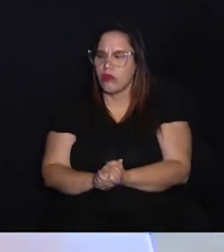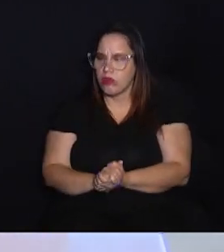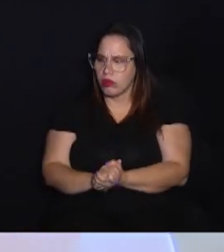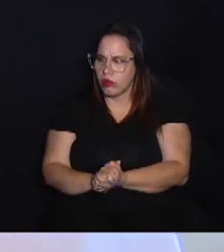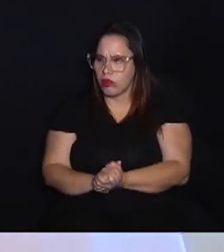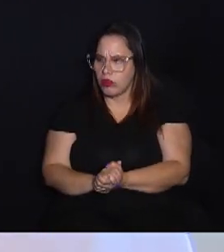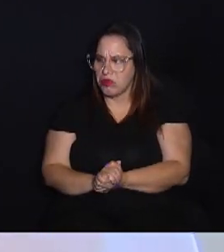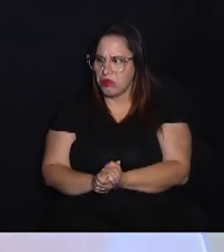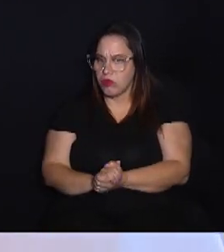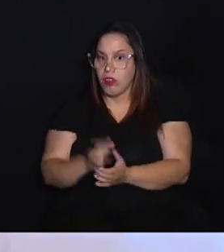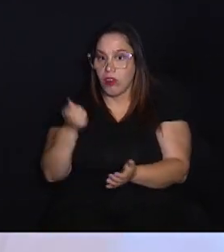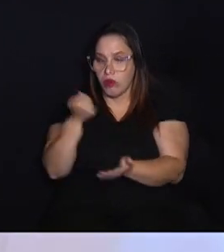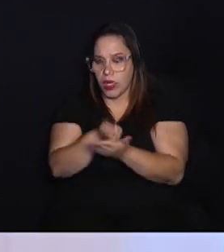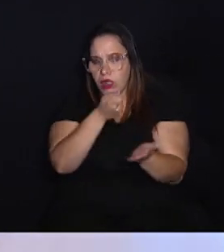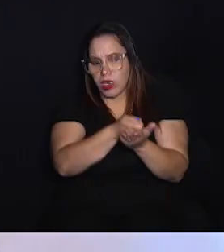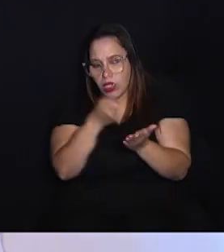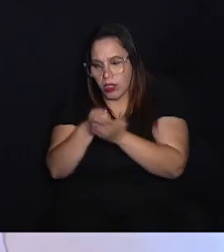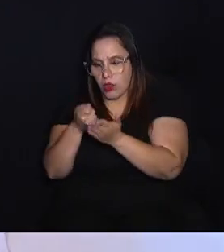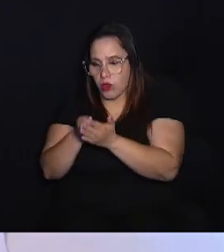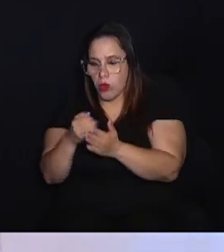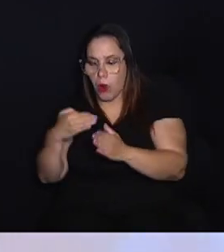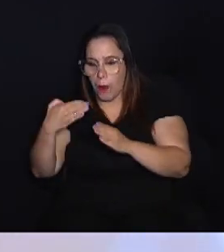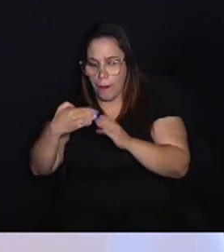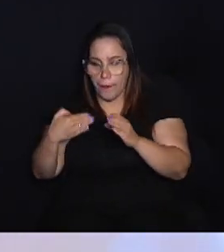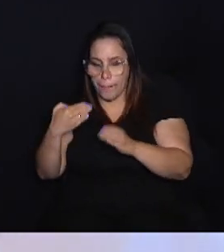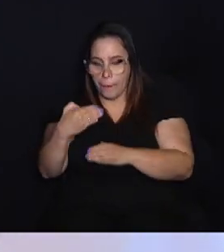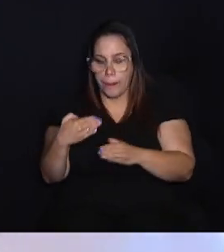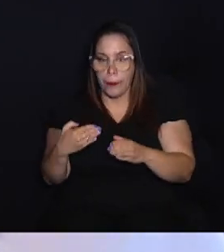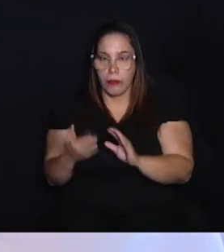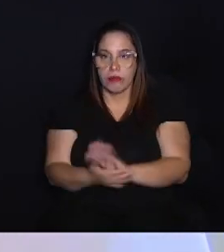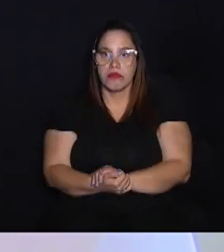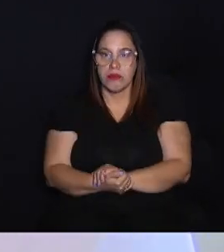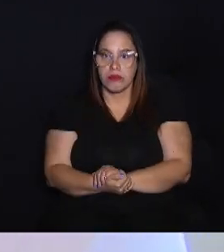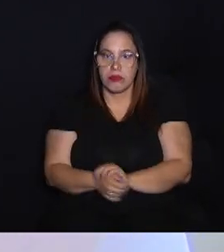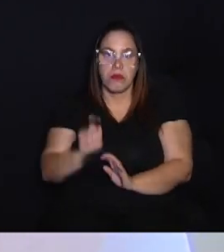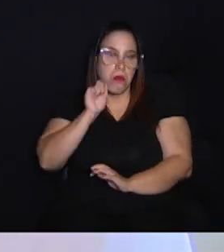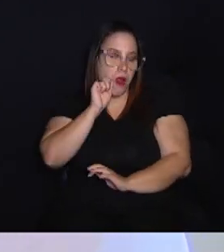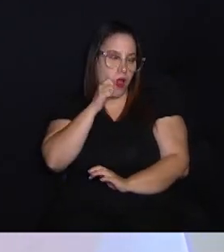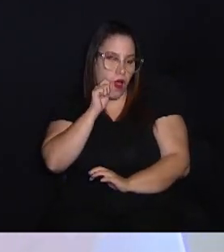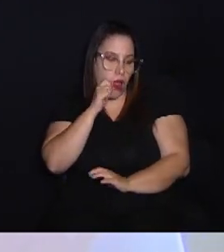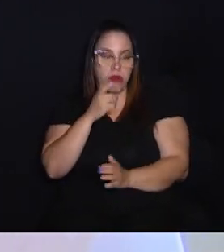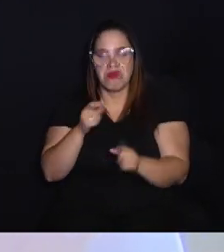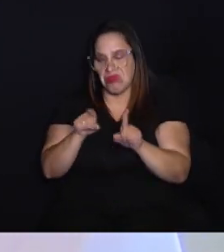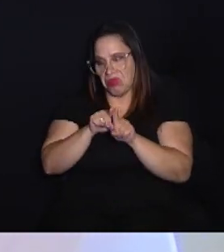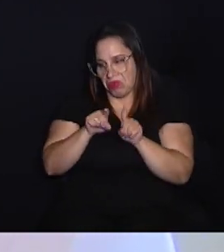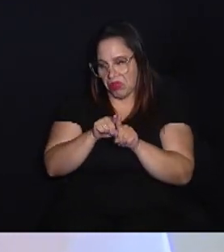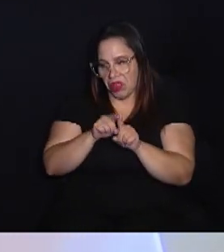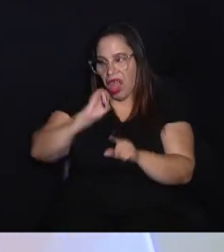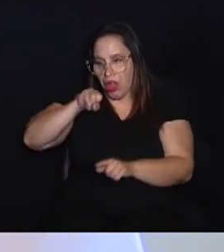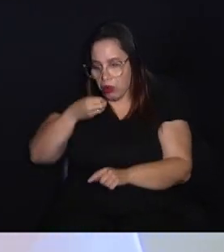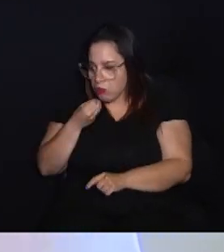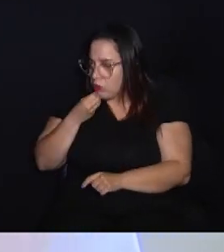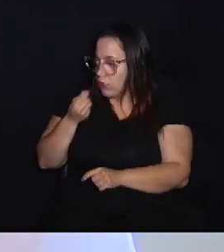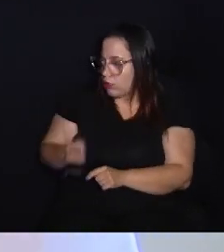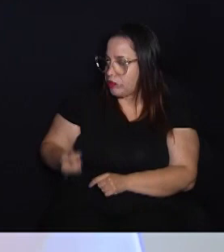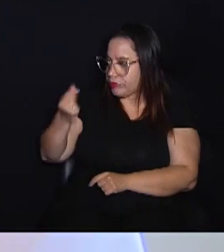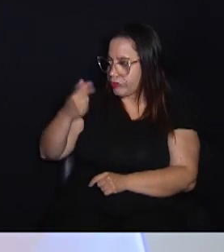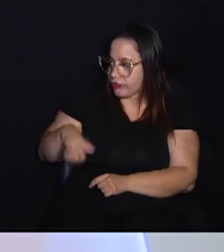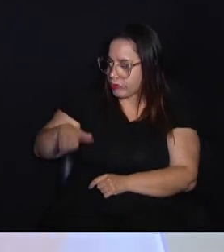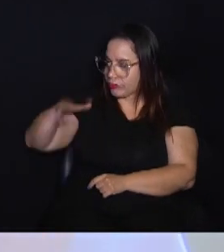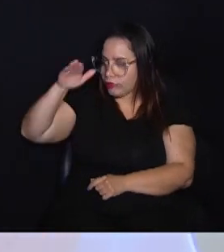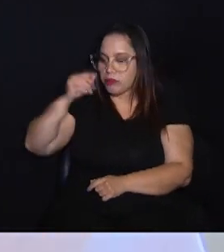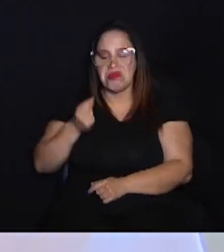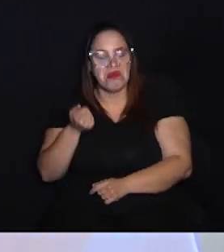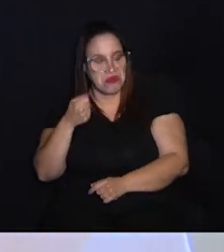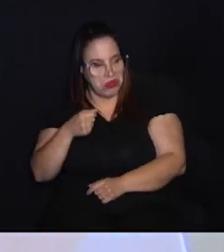pretendo vender bolo, mais parte de confeiteria, pão também. É uma oportunidade de renda. Uma oportunidade de